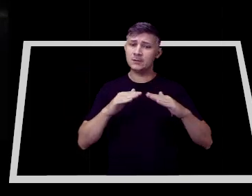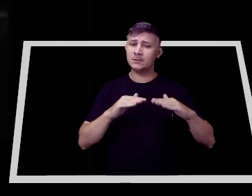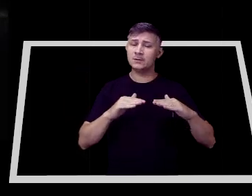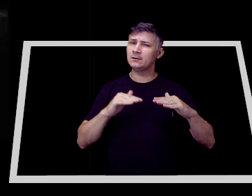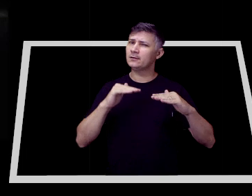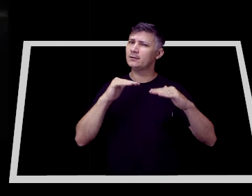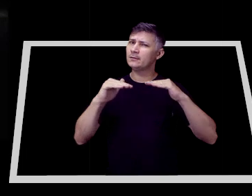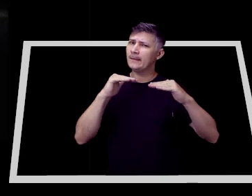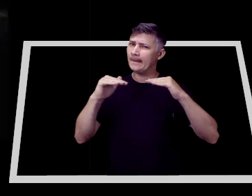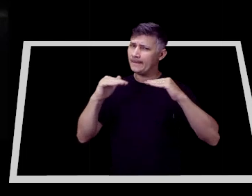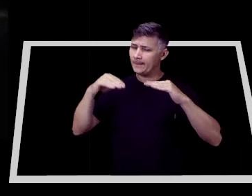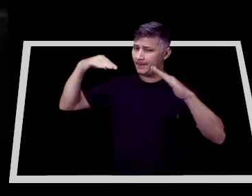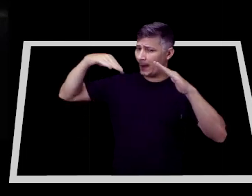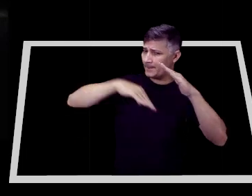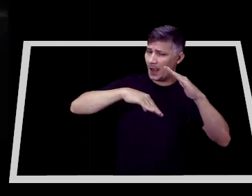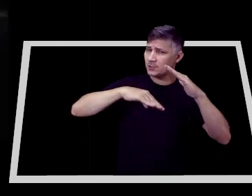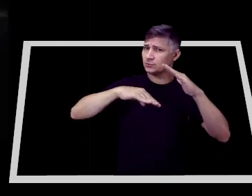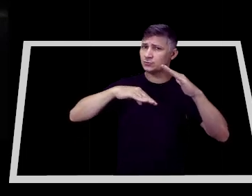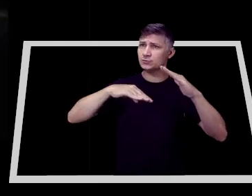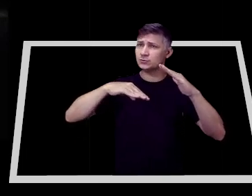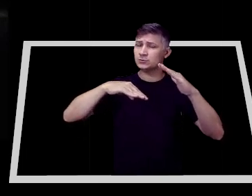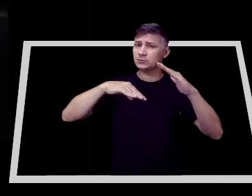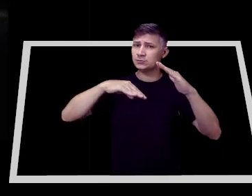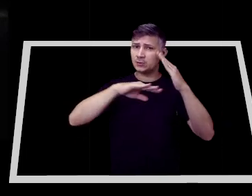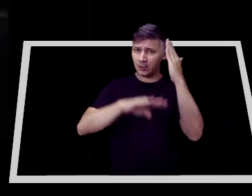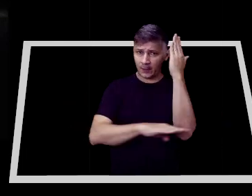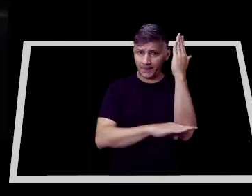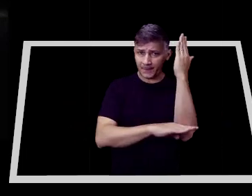nível para baixo, para o pavimento